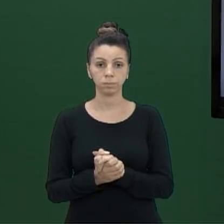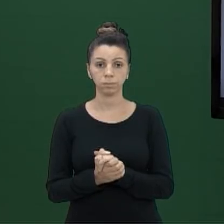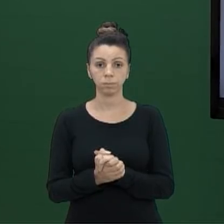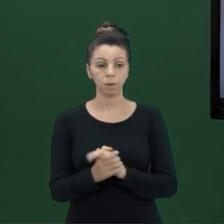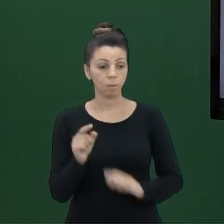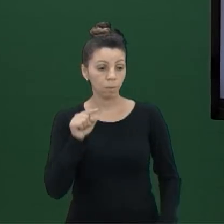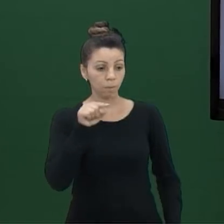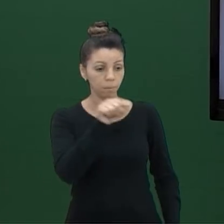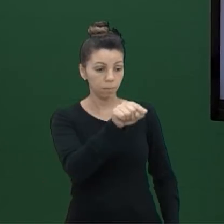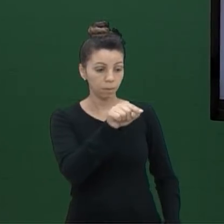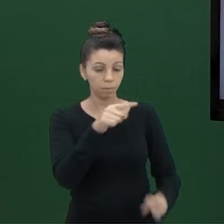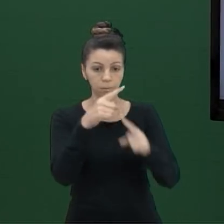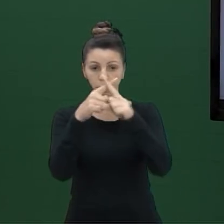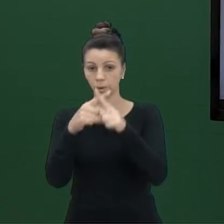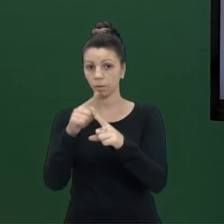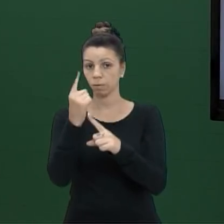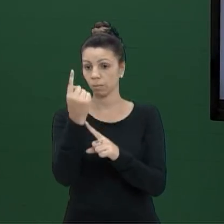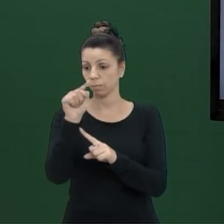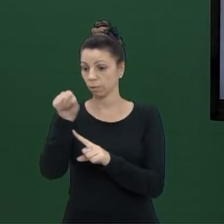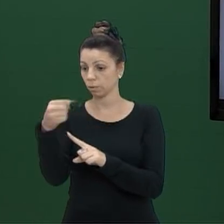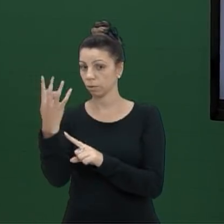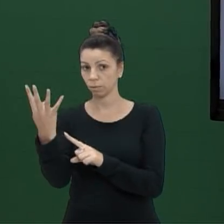vezes 1,4.